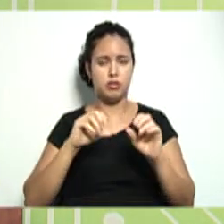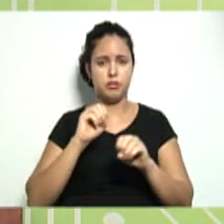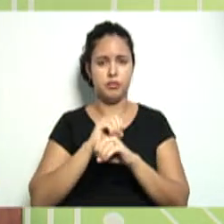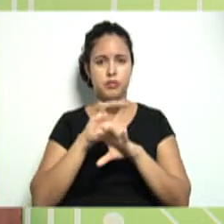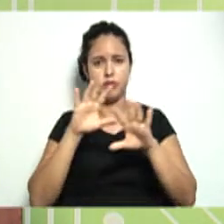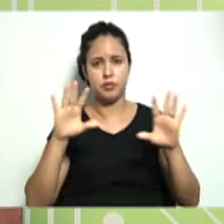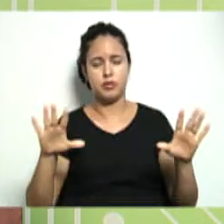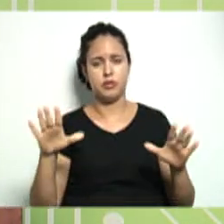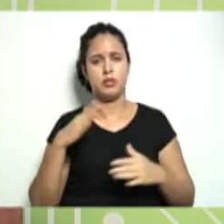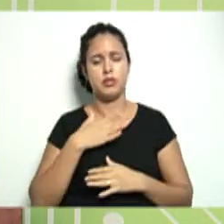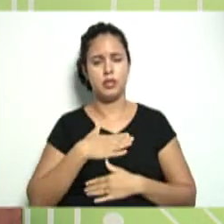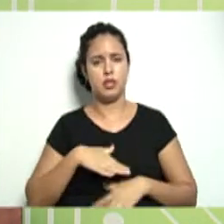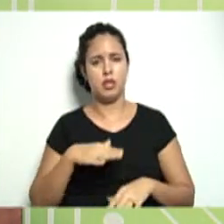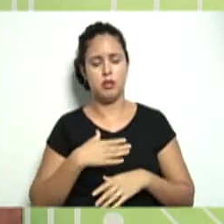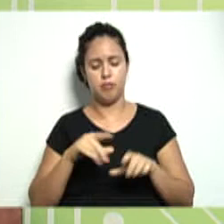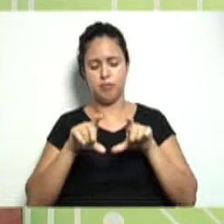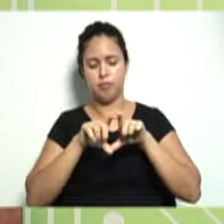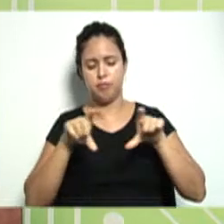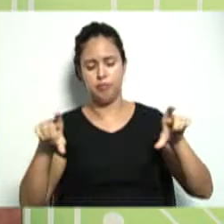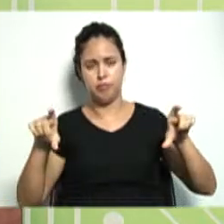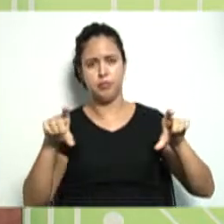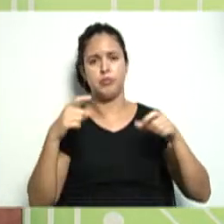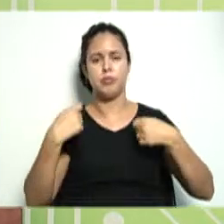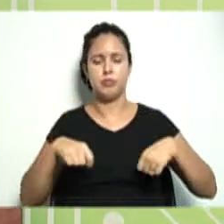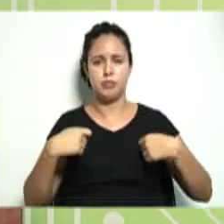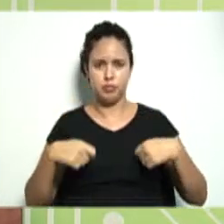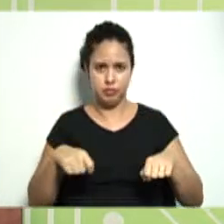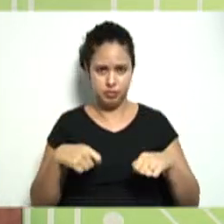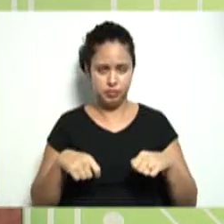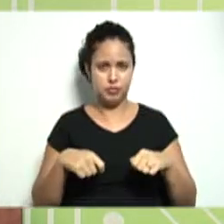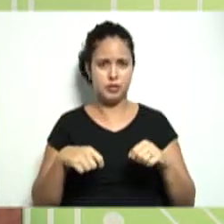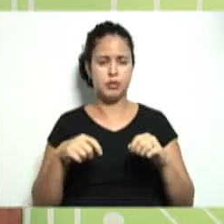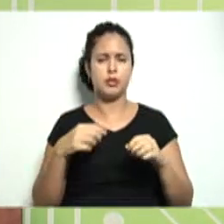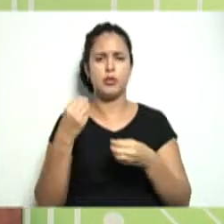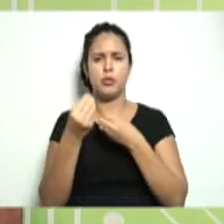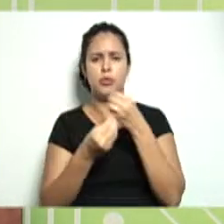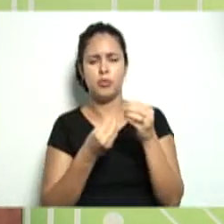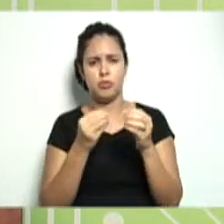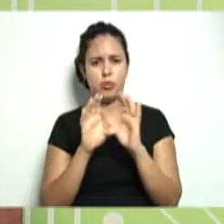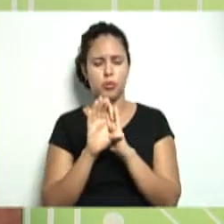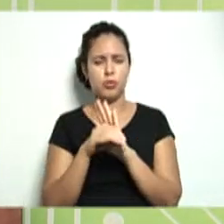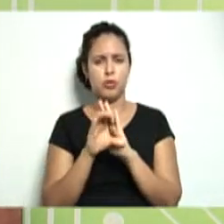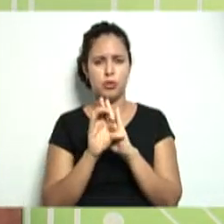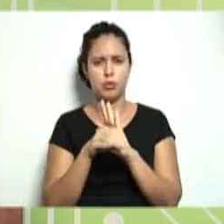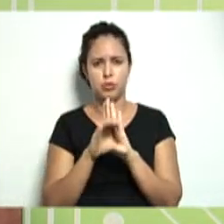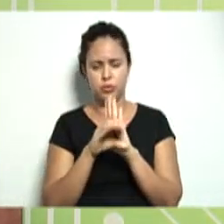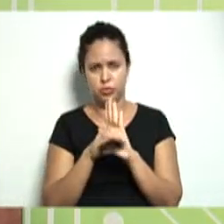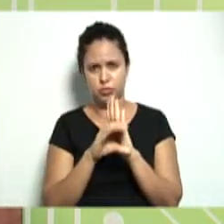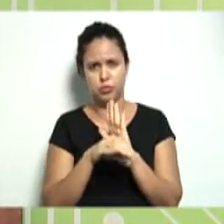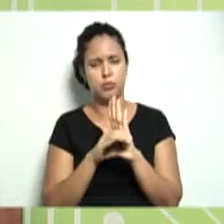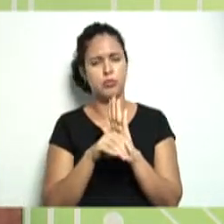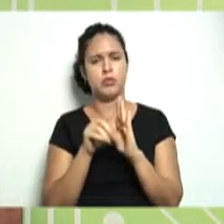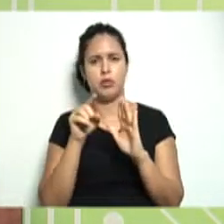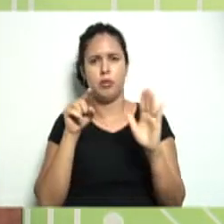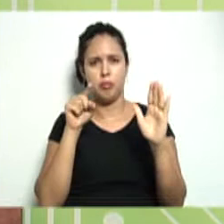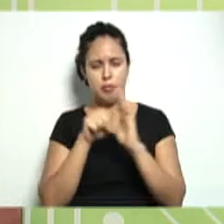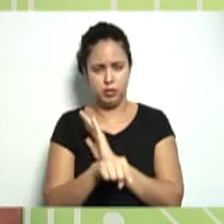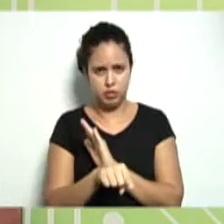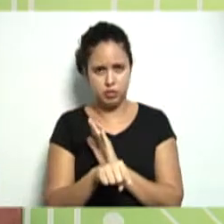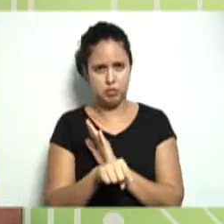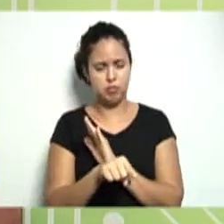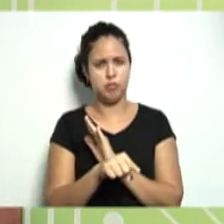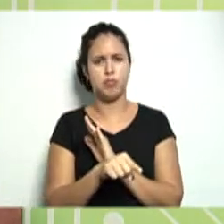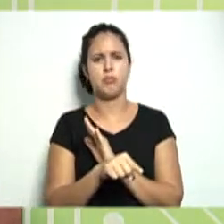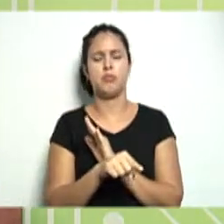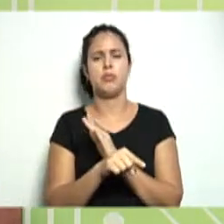o enunciado da questão. Lá vai estar dizendo qual o conteúdo daquela questão